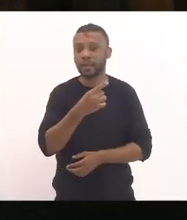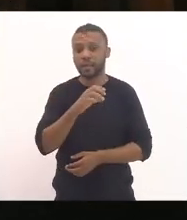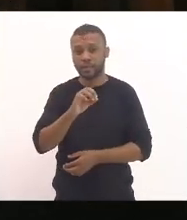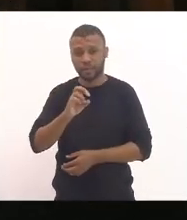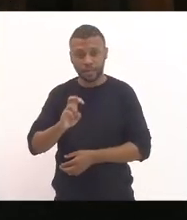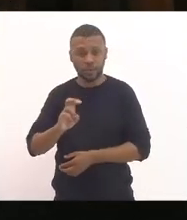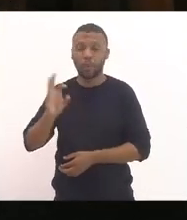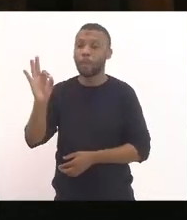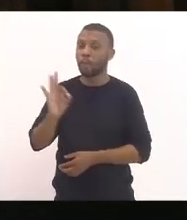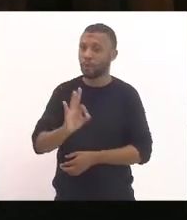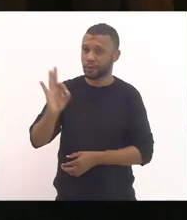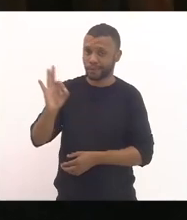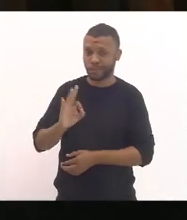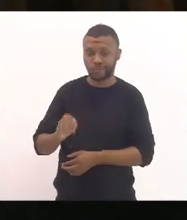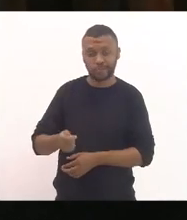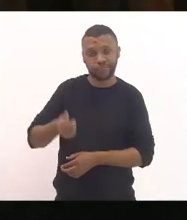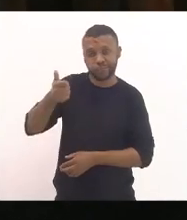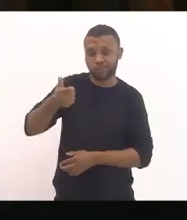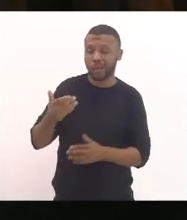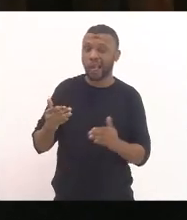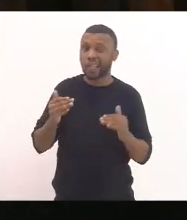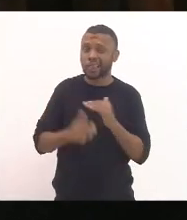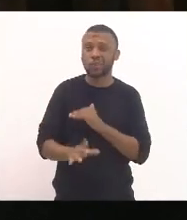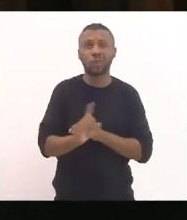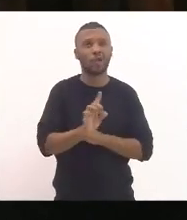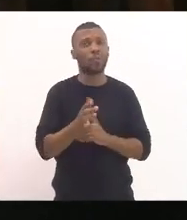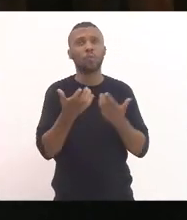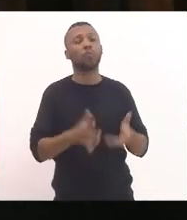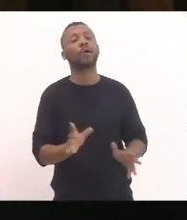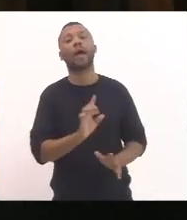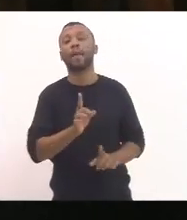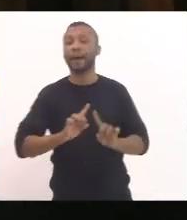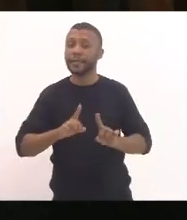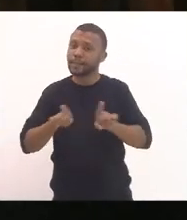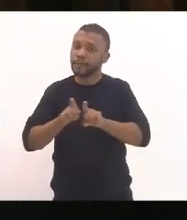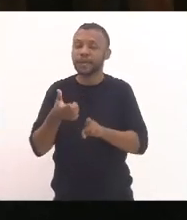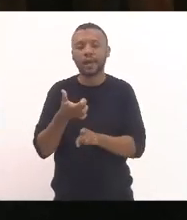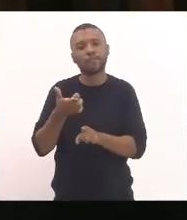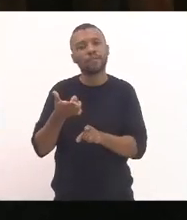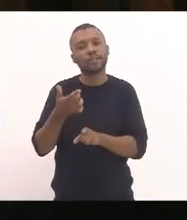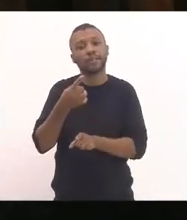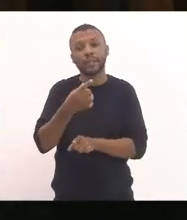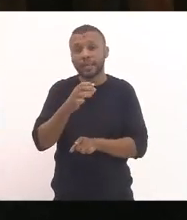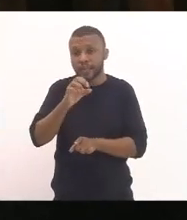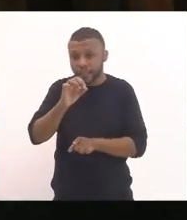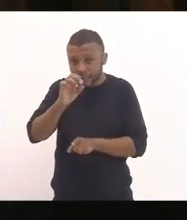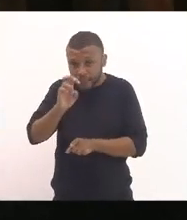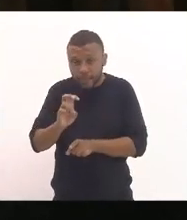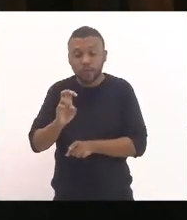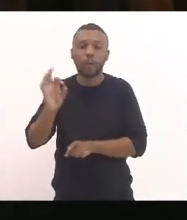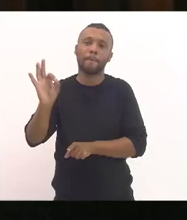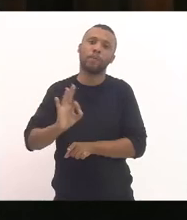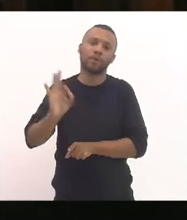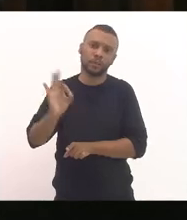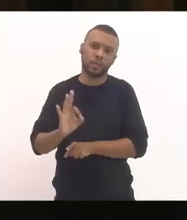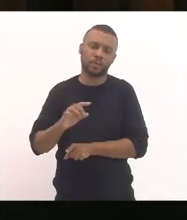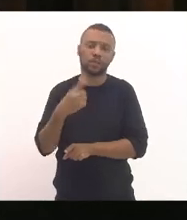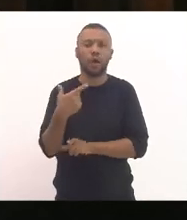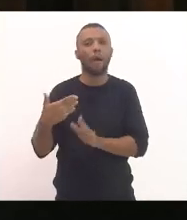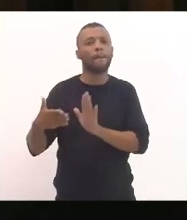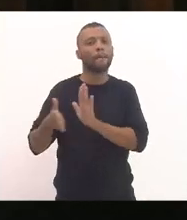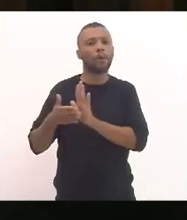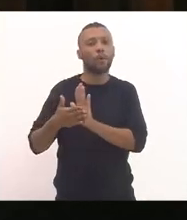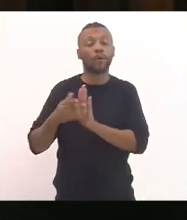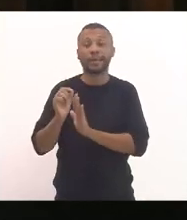por cento e a gente não queremos discordar do que foi ver mas nós também queremos chegar 105 por cento então nós propomos que